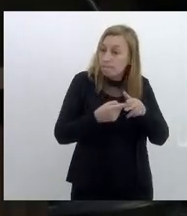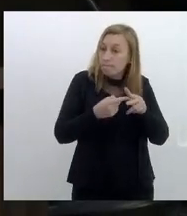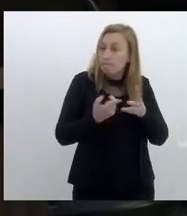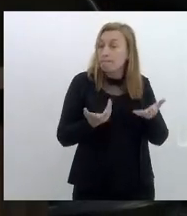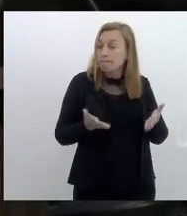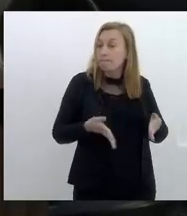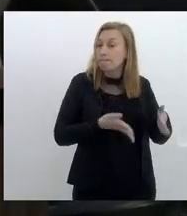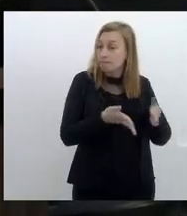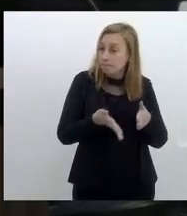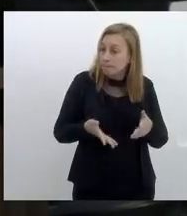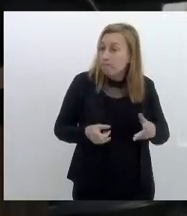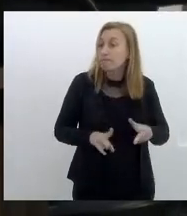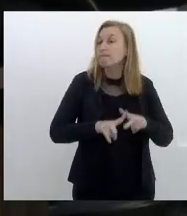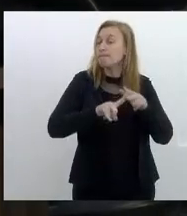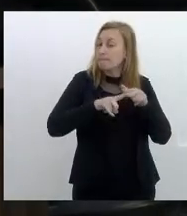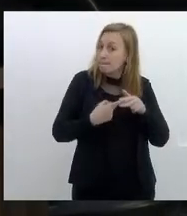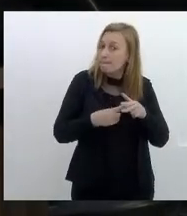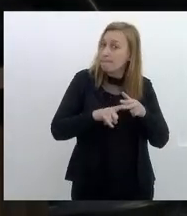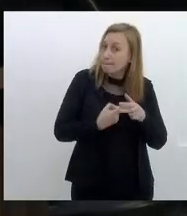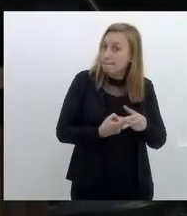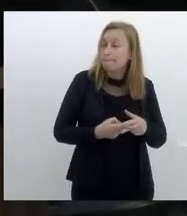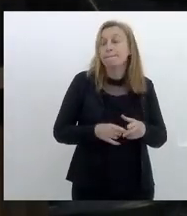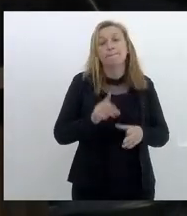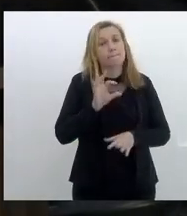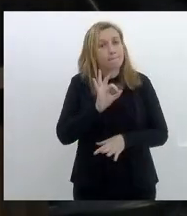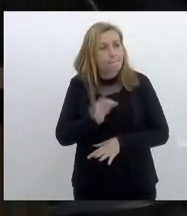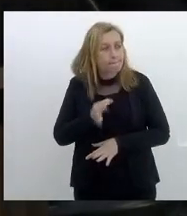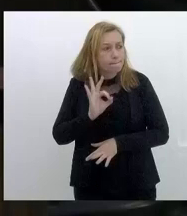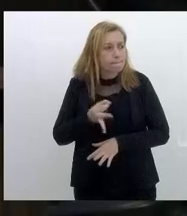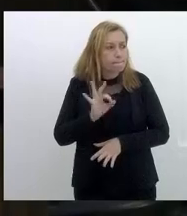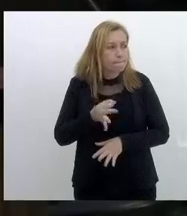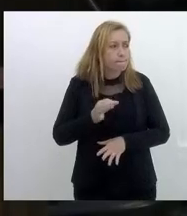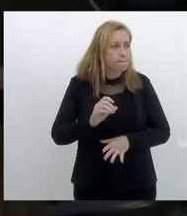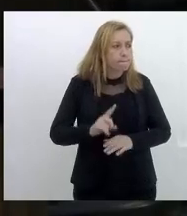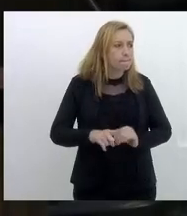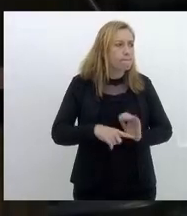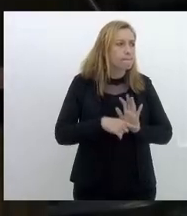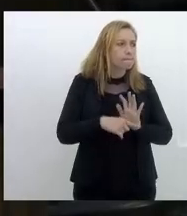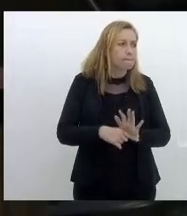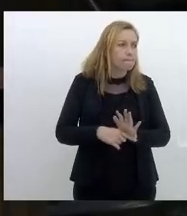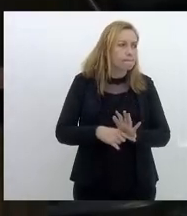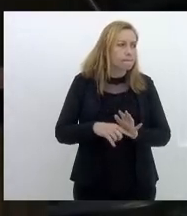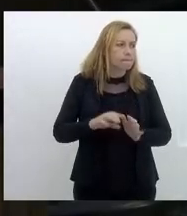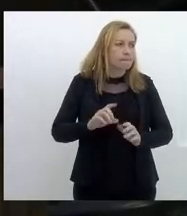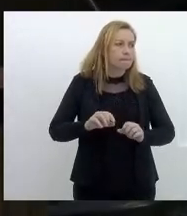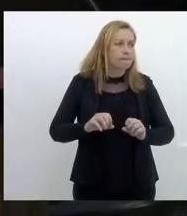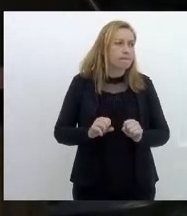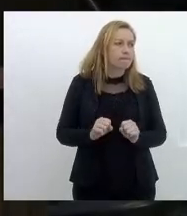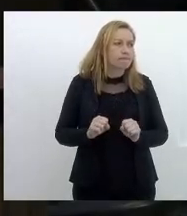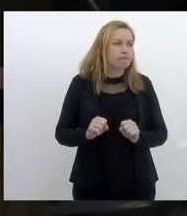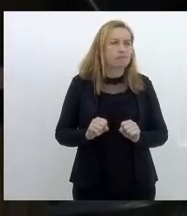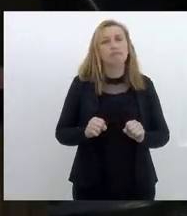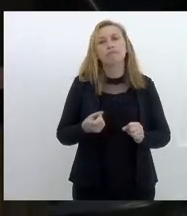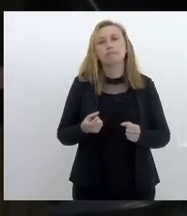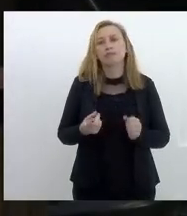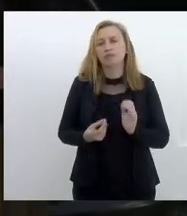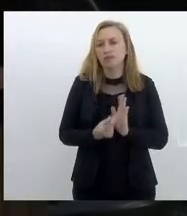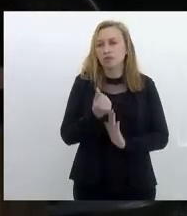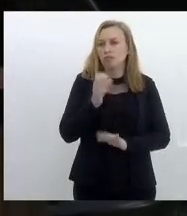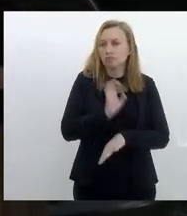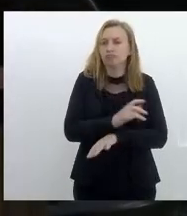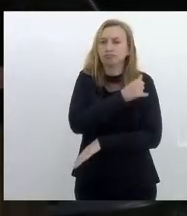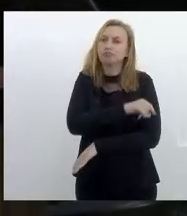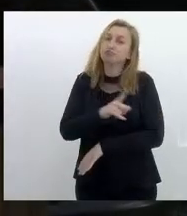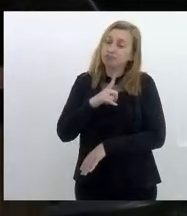procedimentos a serem acertados exatamente para uma recuperação financeira do Estado do Rio de Janeiro tem isso aí